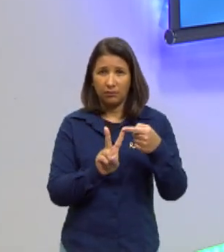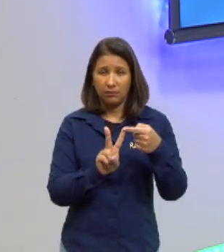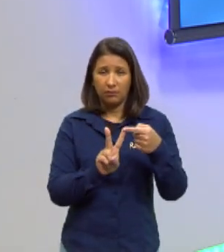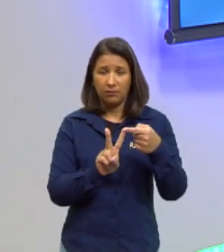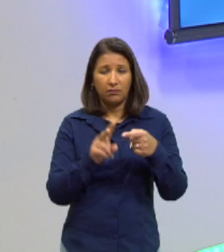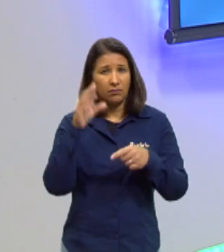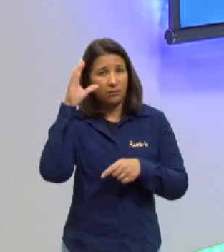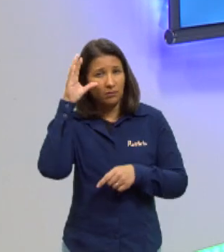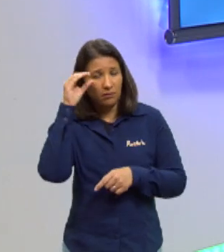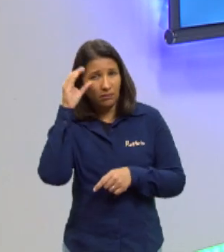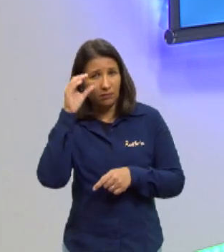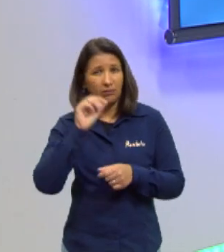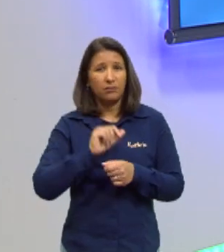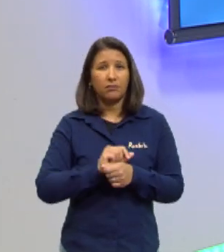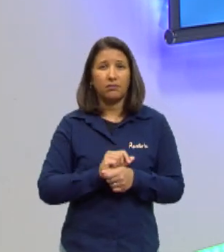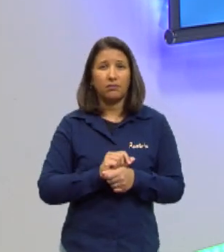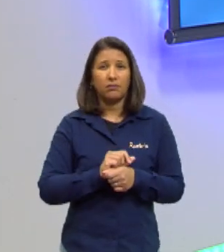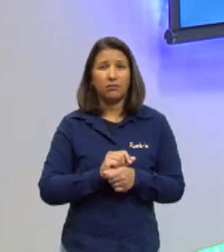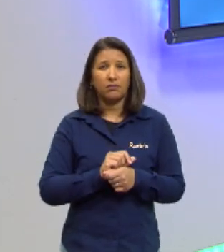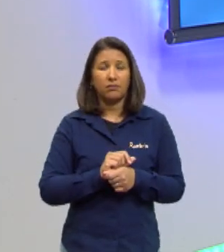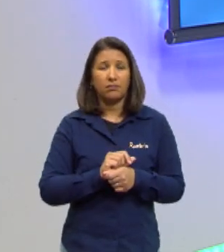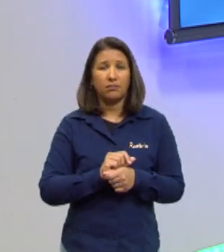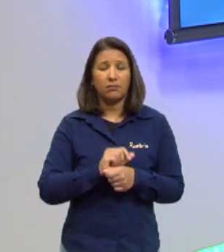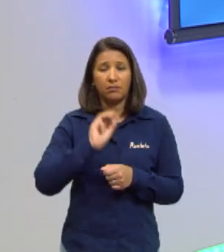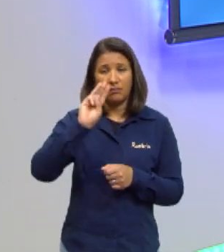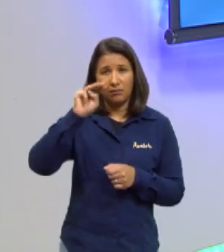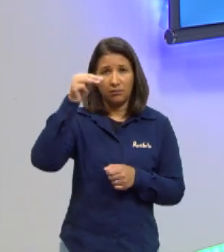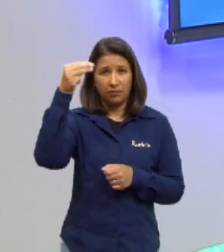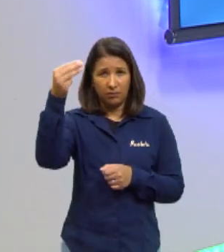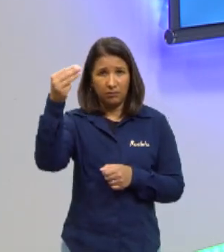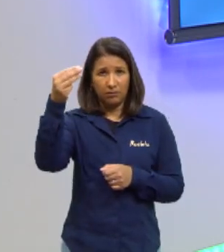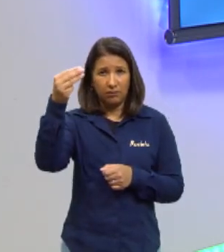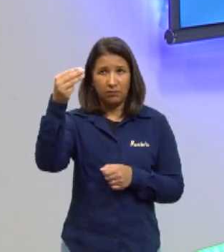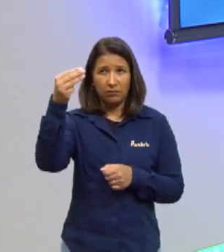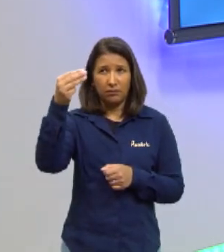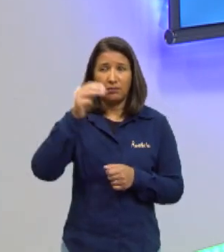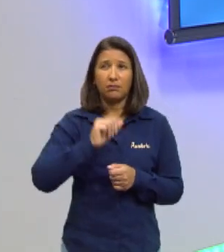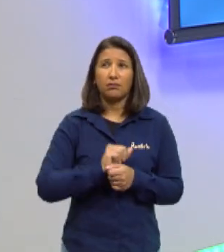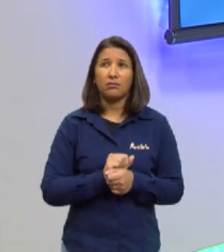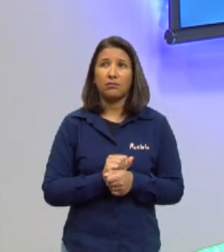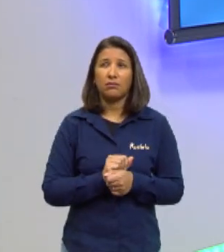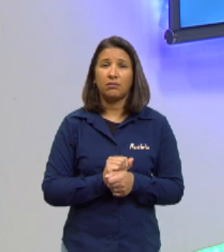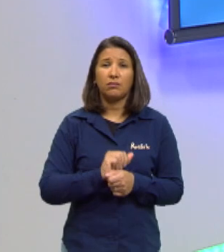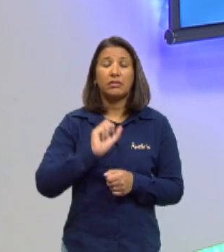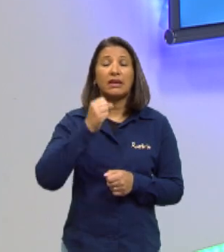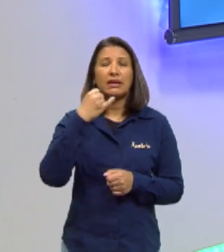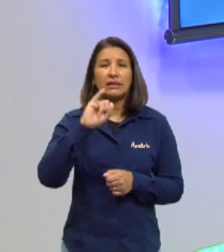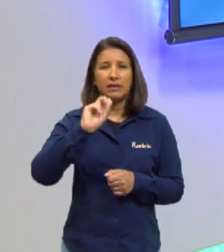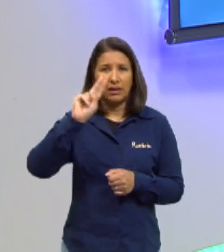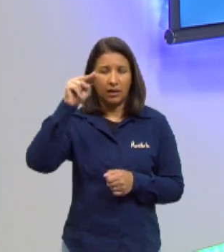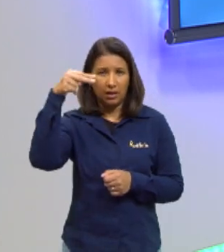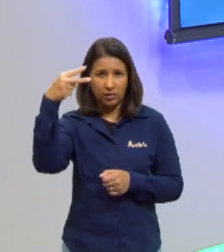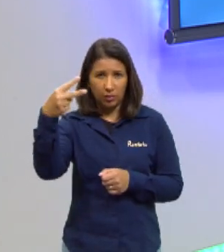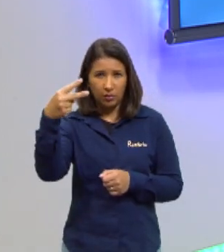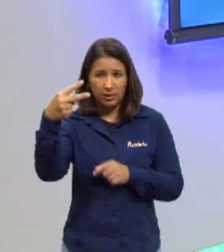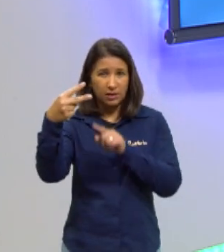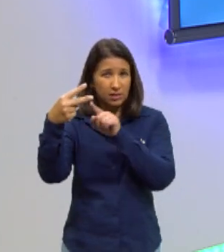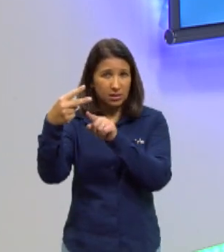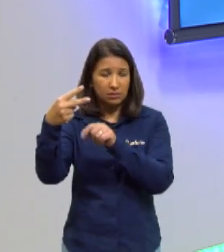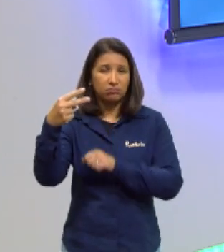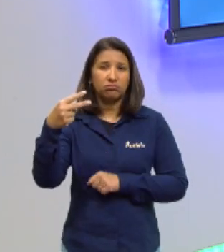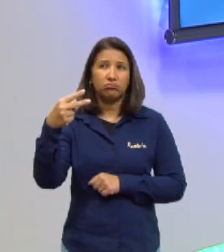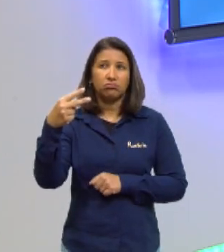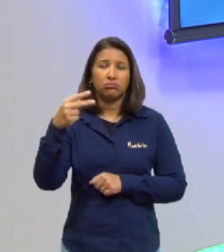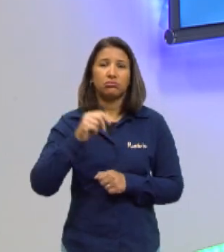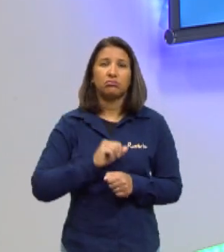vou observar o índice. Se o índice da raiz é 2, que aqui no caso nós temos o